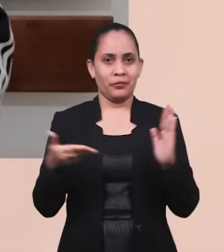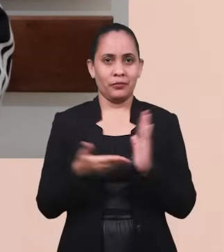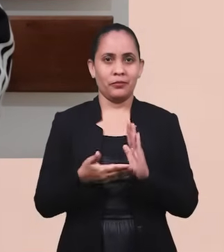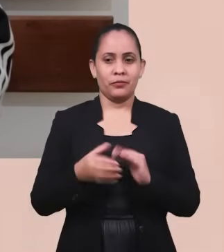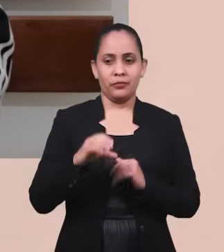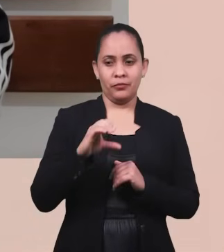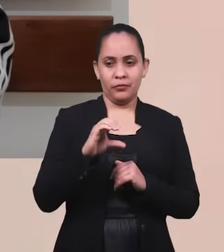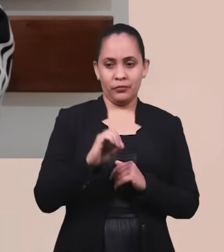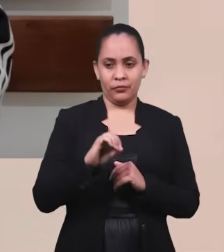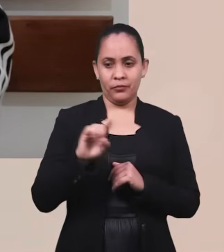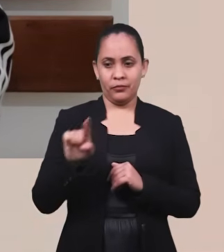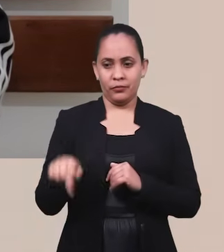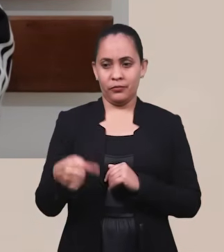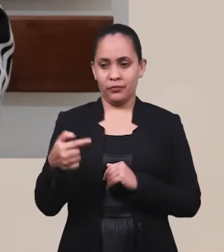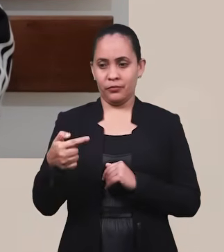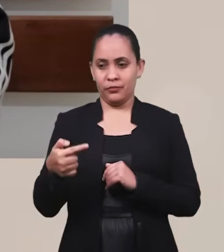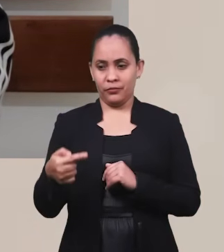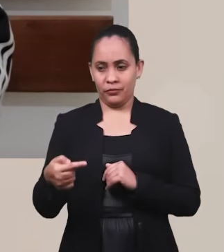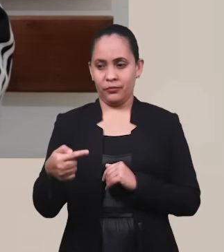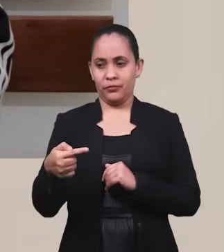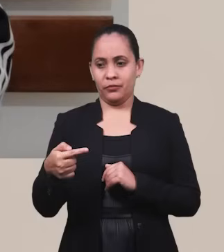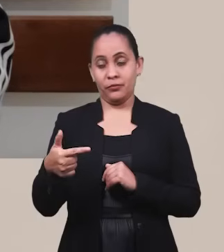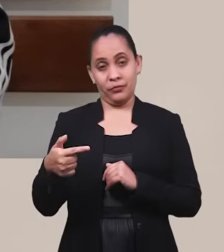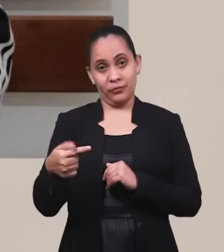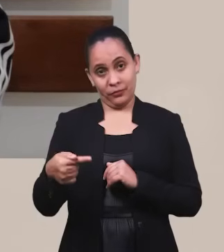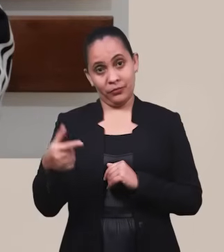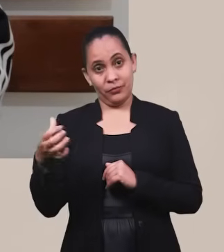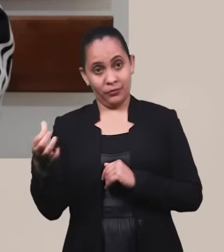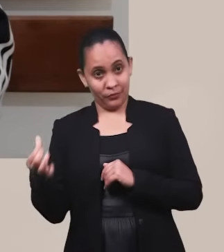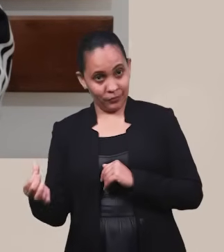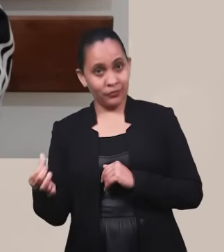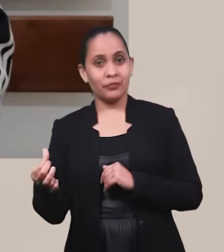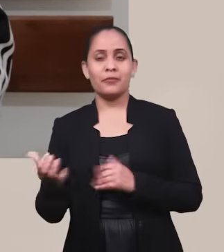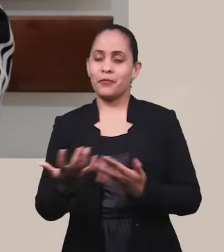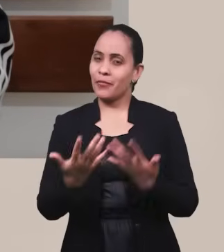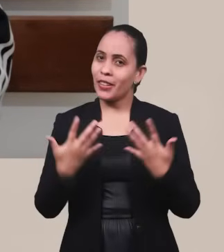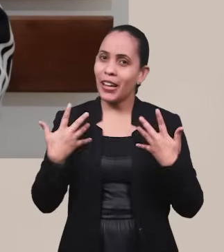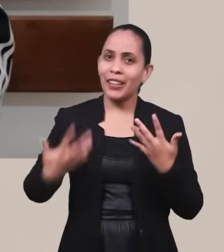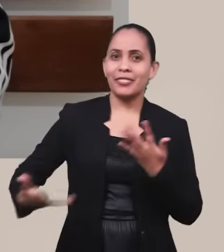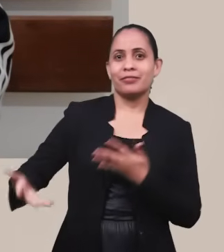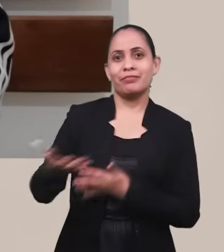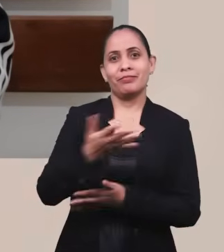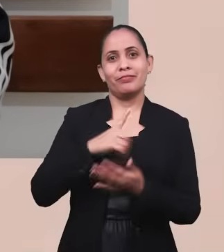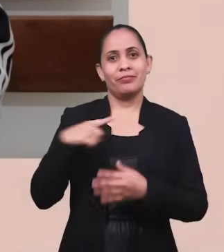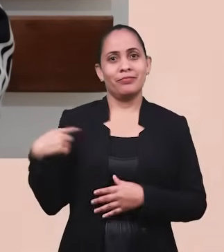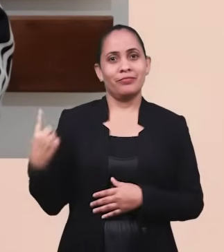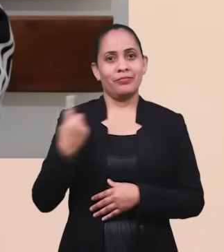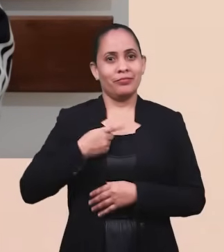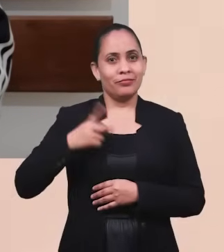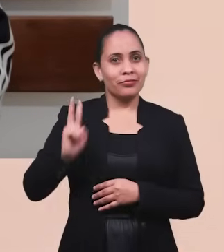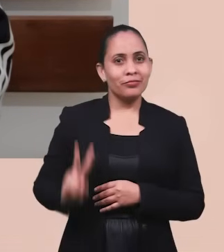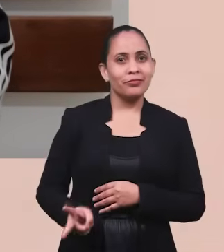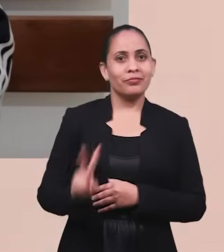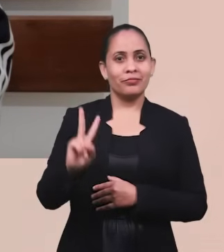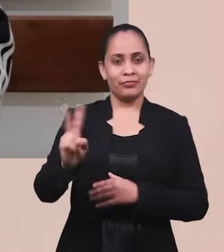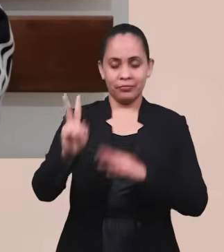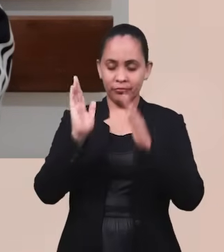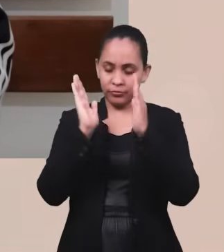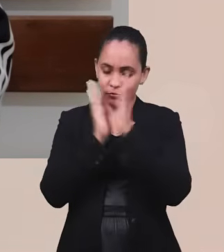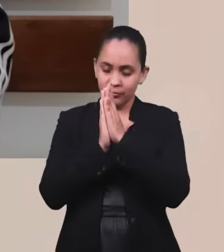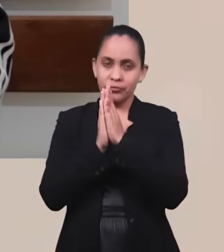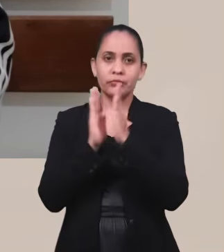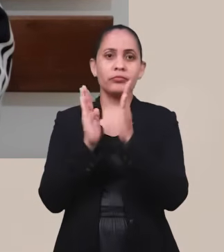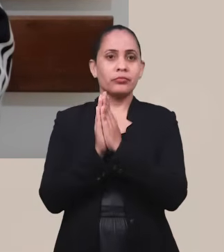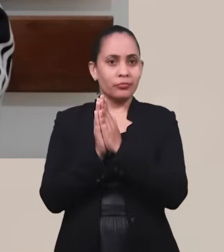a 0,76. Isso é motivo de muita alegria por nós continuarmos em